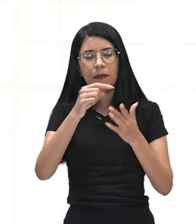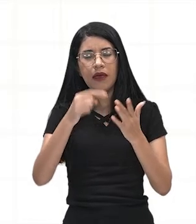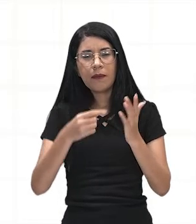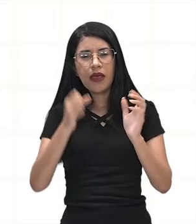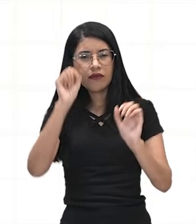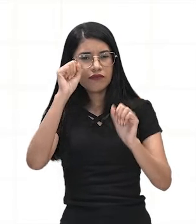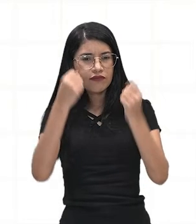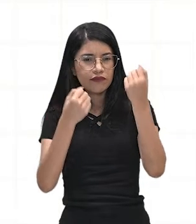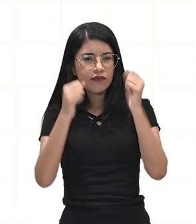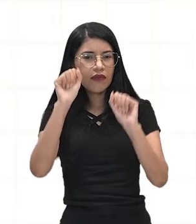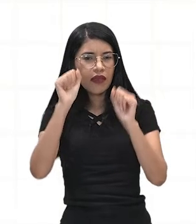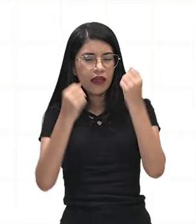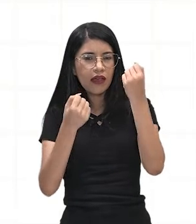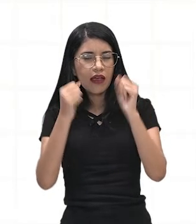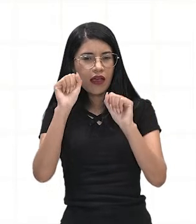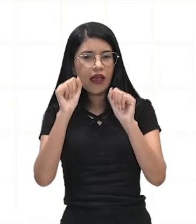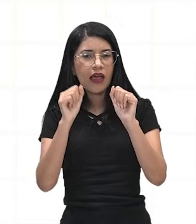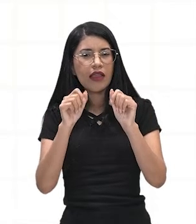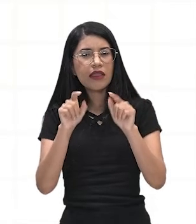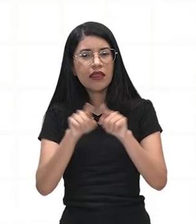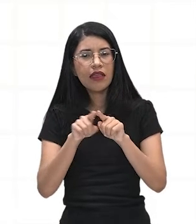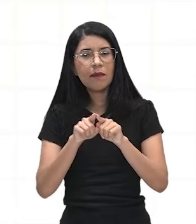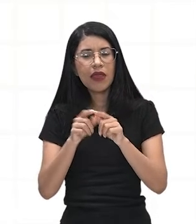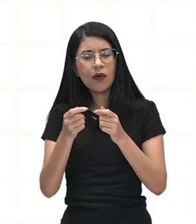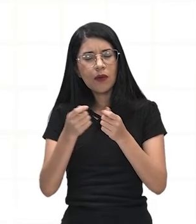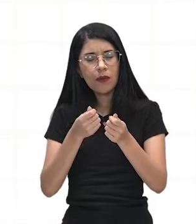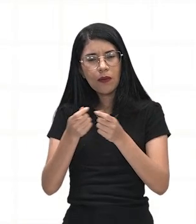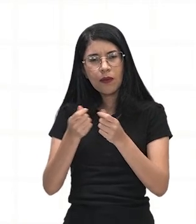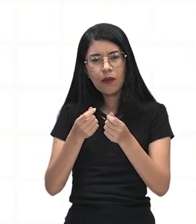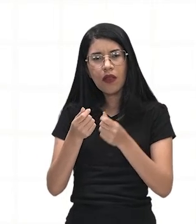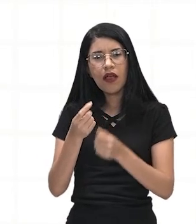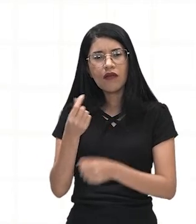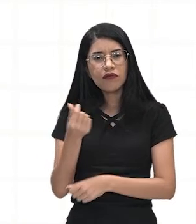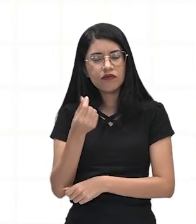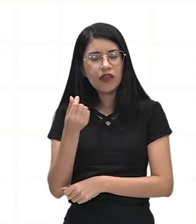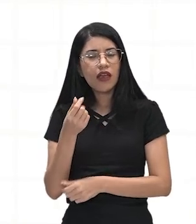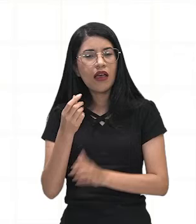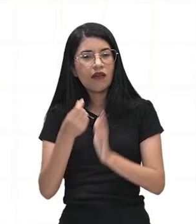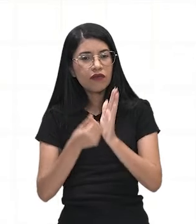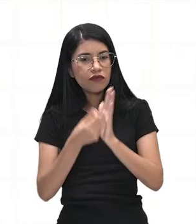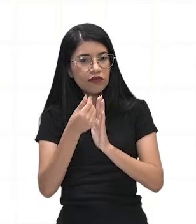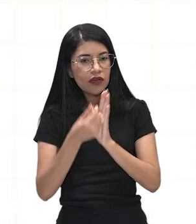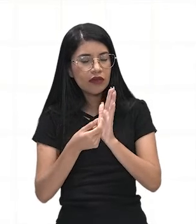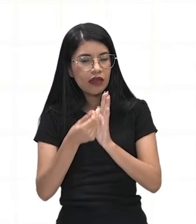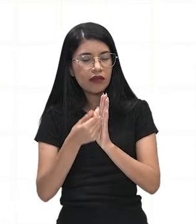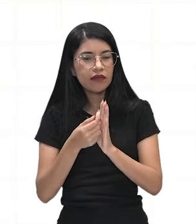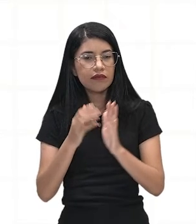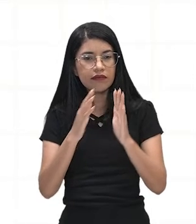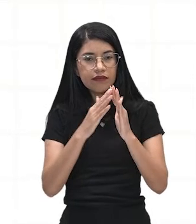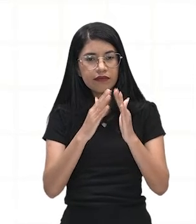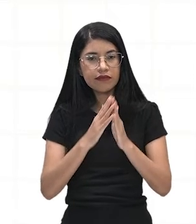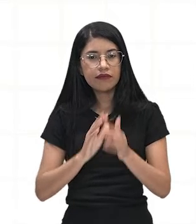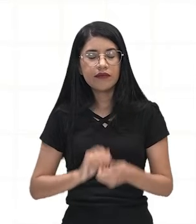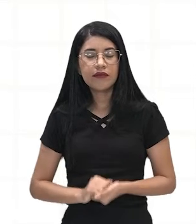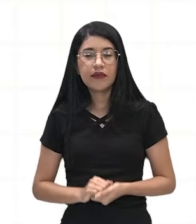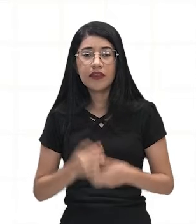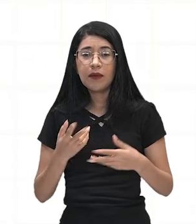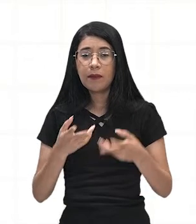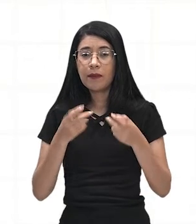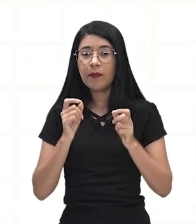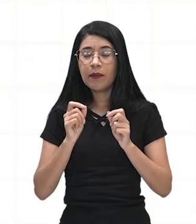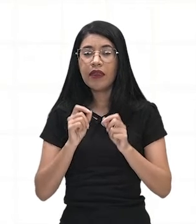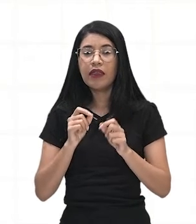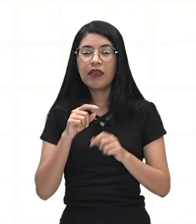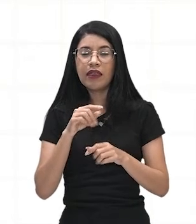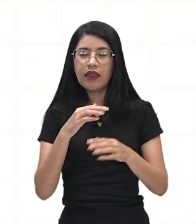física, além de controlar as finanças domésticas. Então percebam que aqui em Esparta essa mulher ela já participa